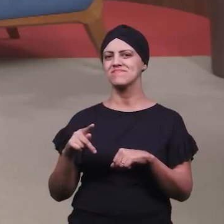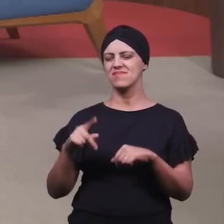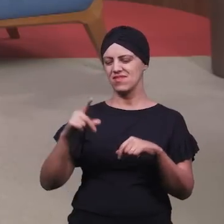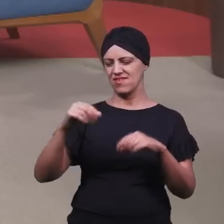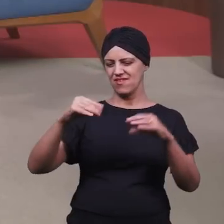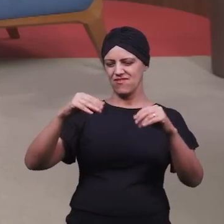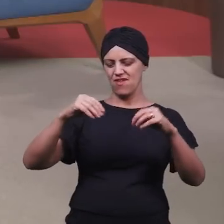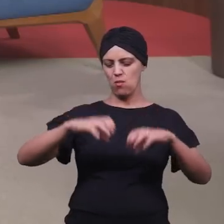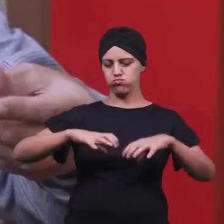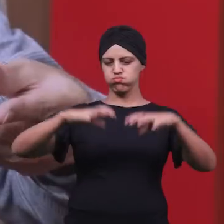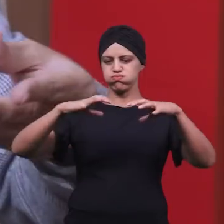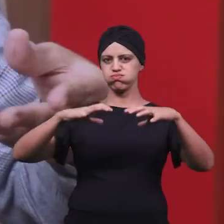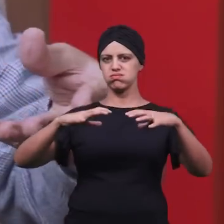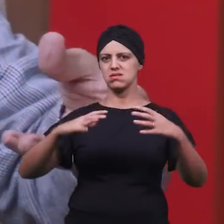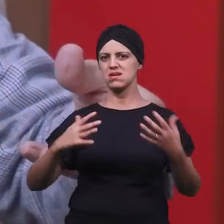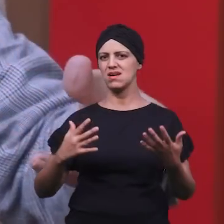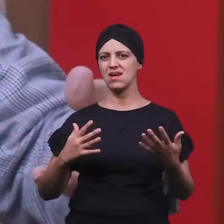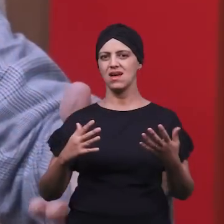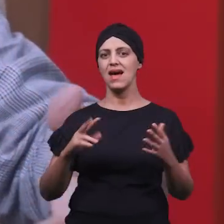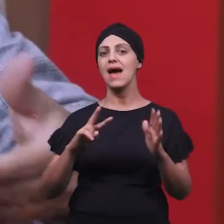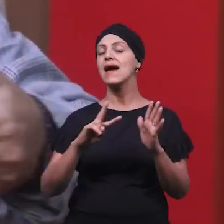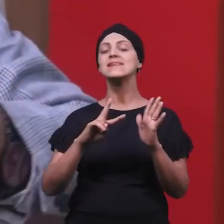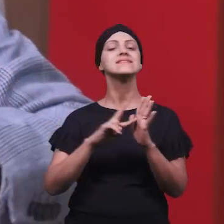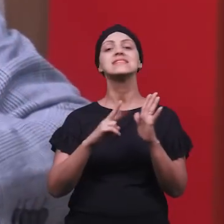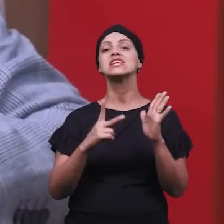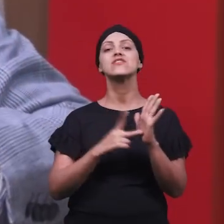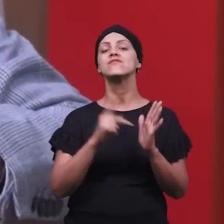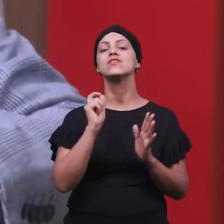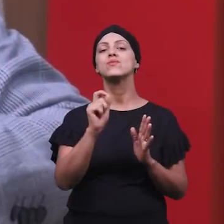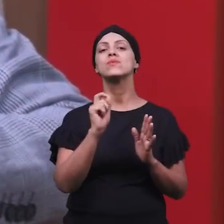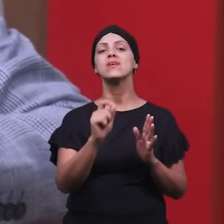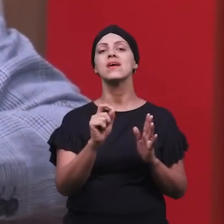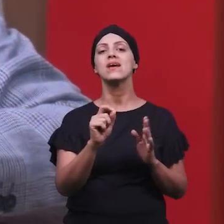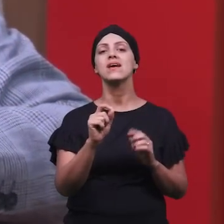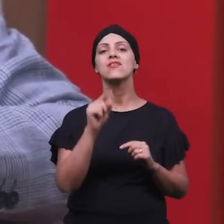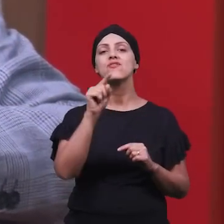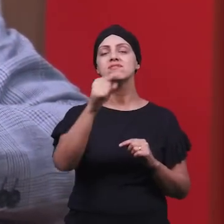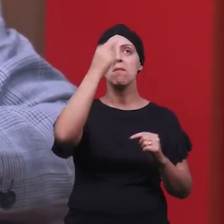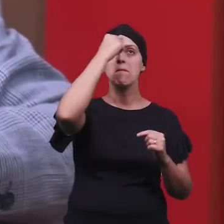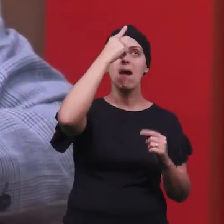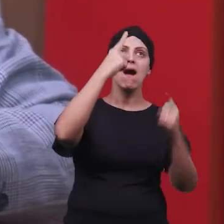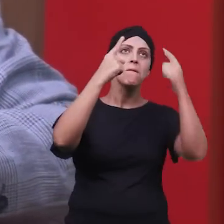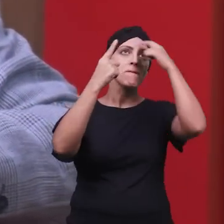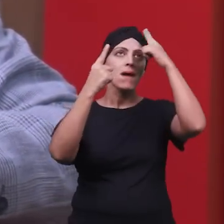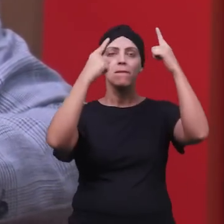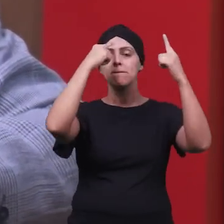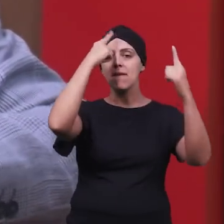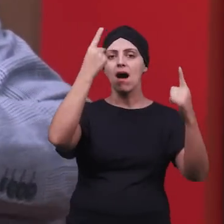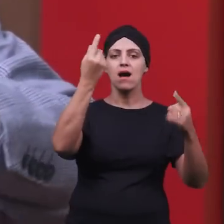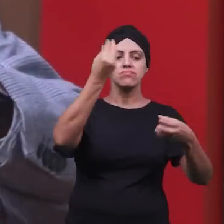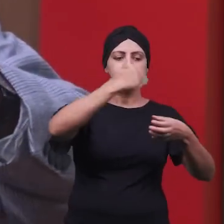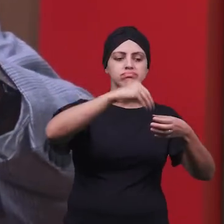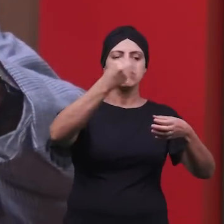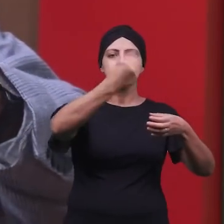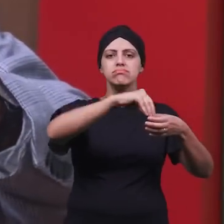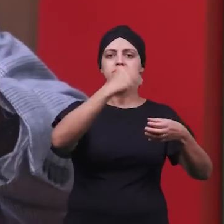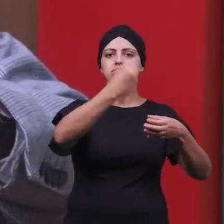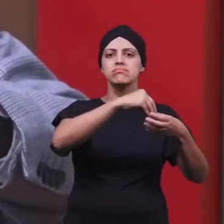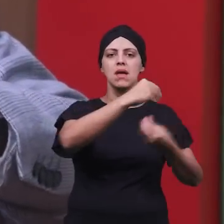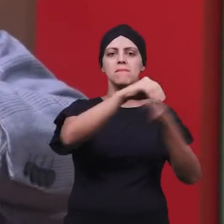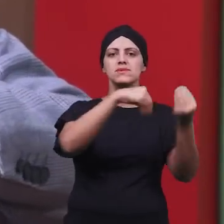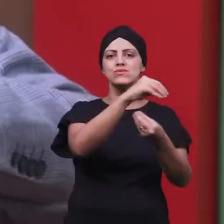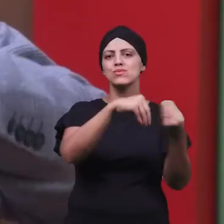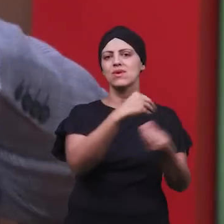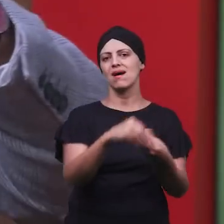né? Então o fermento representa tudo aquilo, como o pastor Ricardo Bravinho falou, representa tudo aquilo que